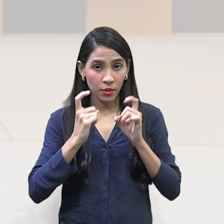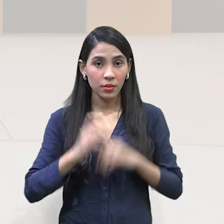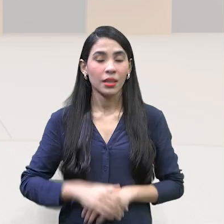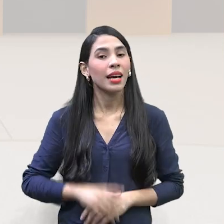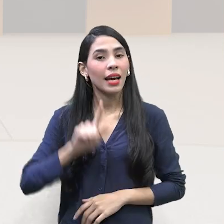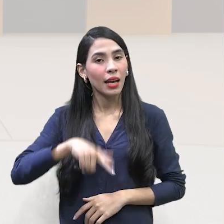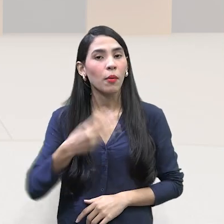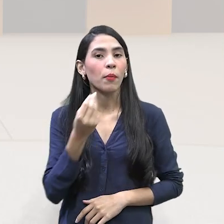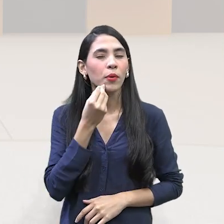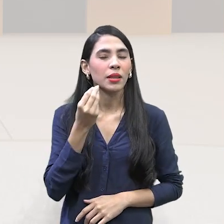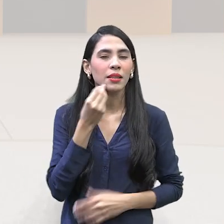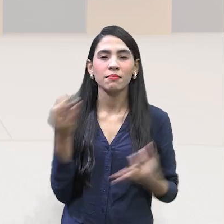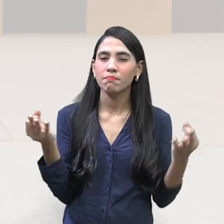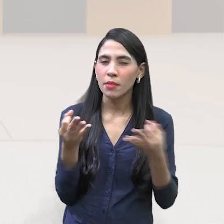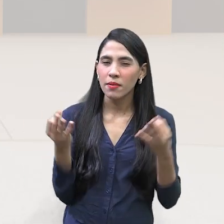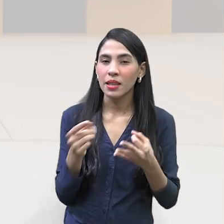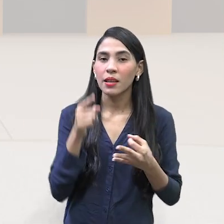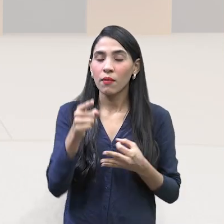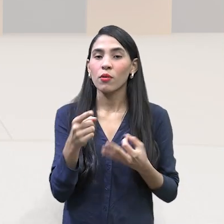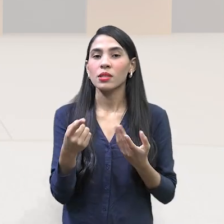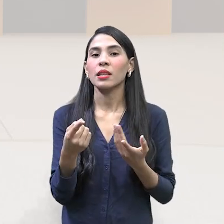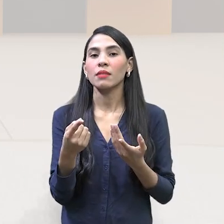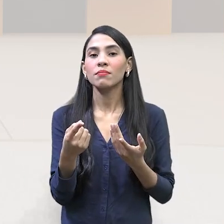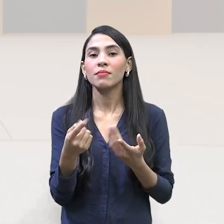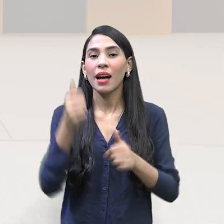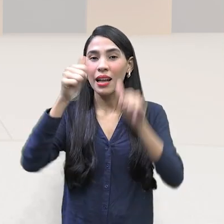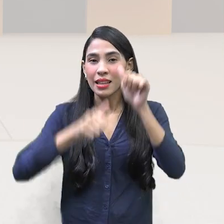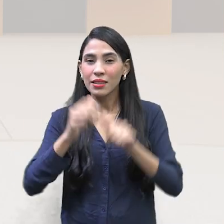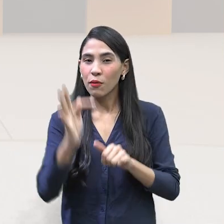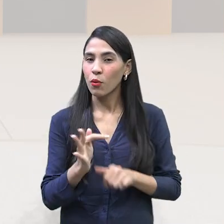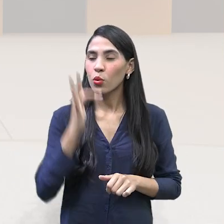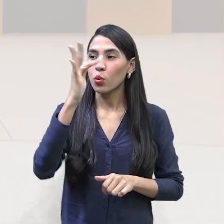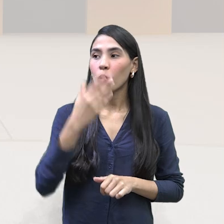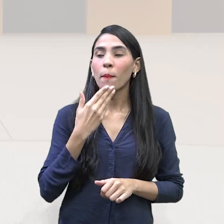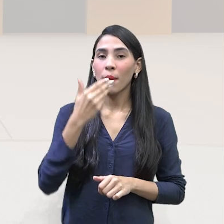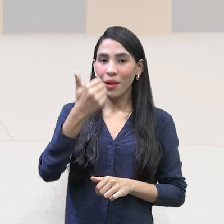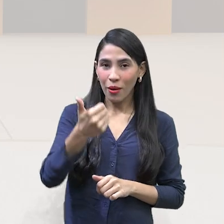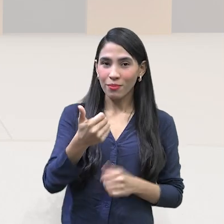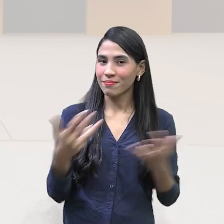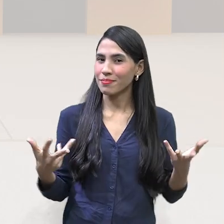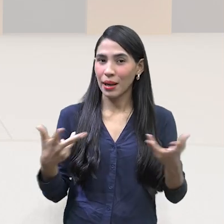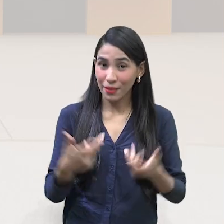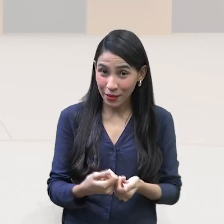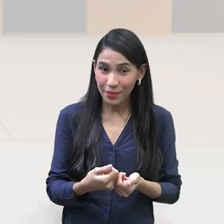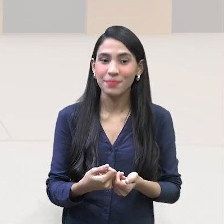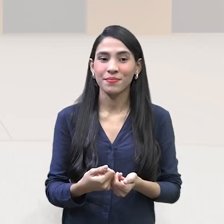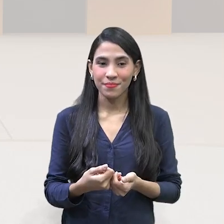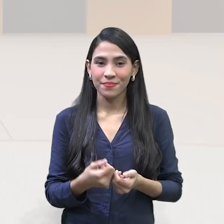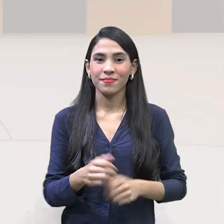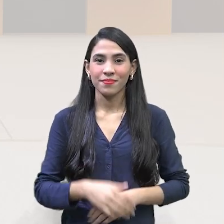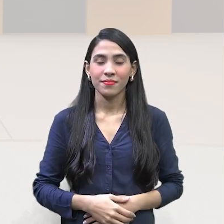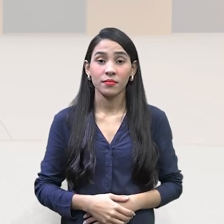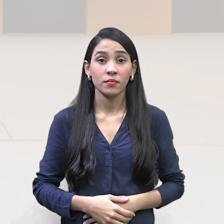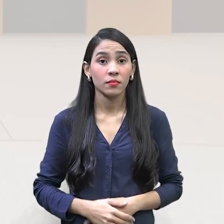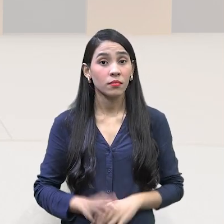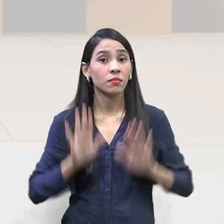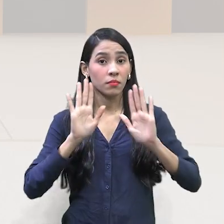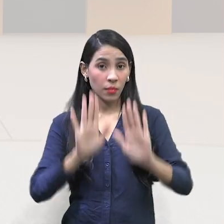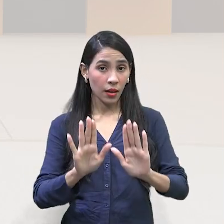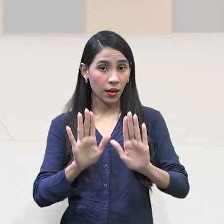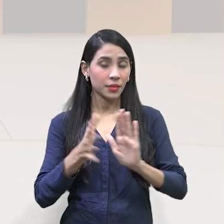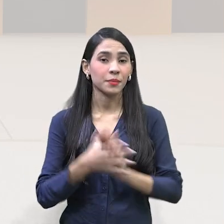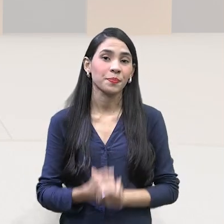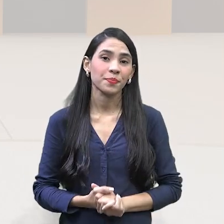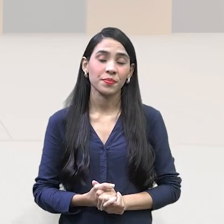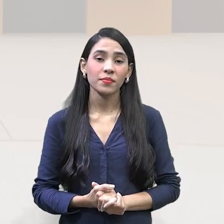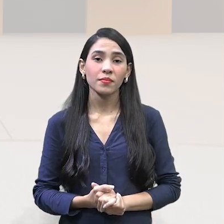uma oportunidade incrível para você construir um futuro promissor. Olha só que coisa maravilhosa, não é isso, professora Simone? Exatamente, mas só que para isso,